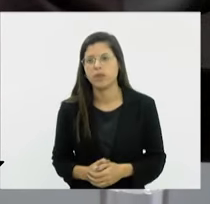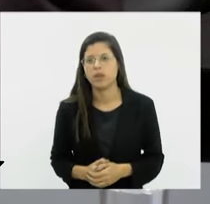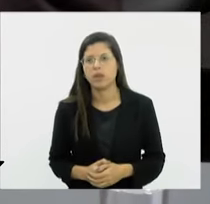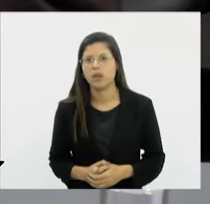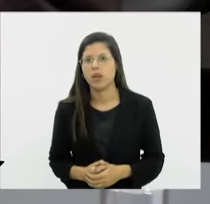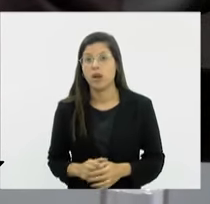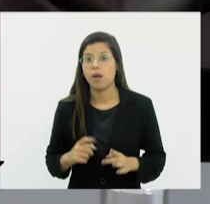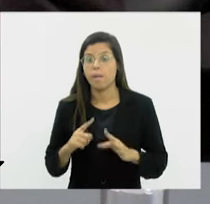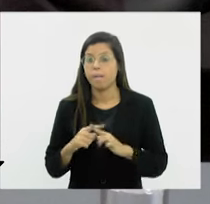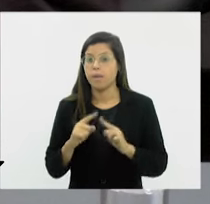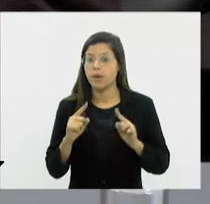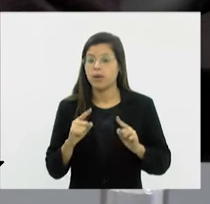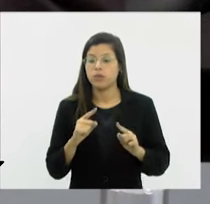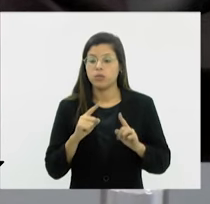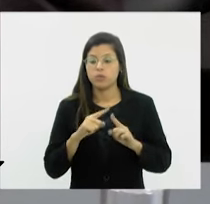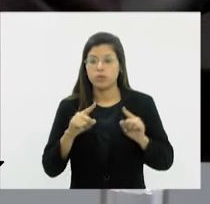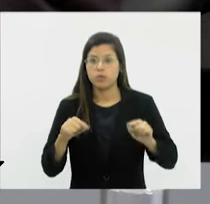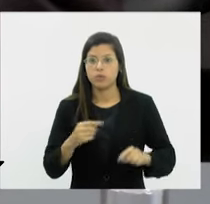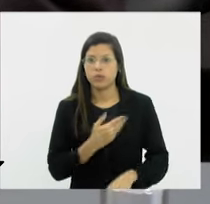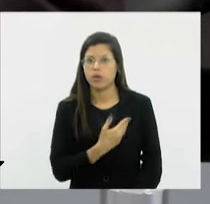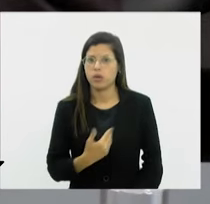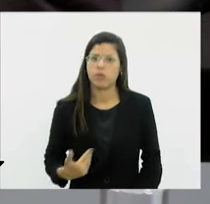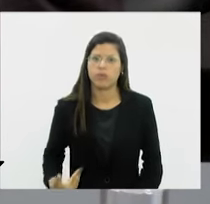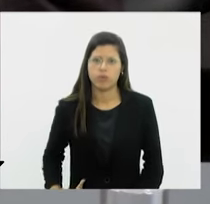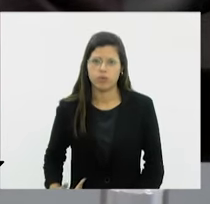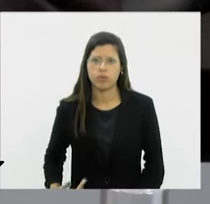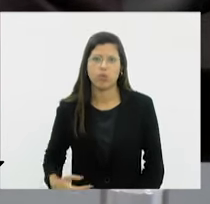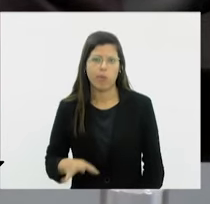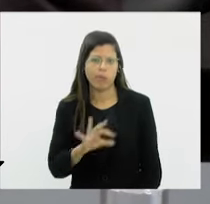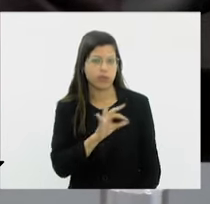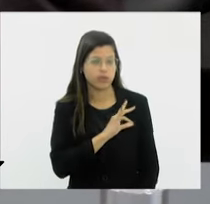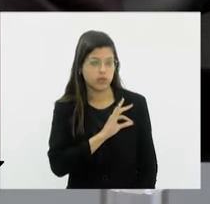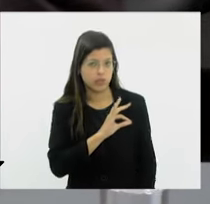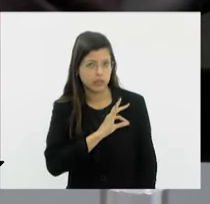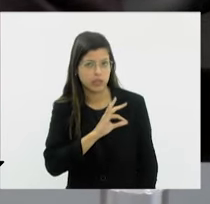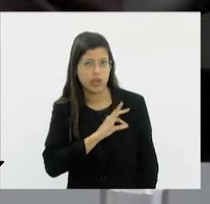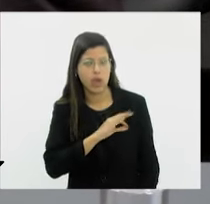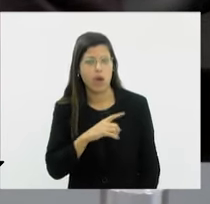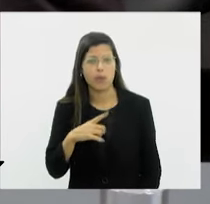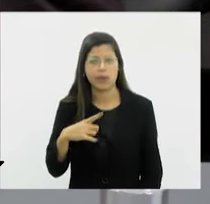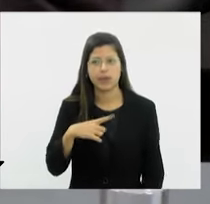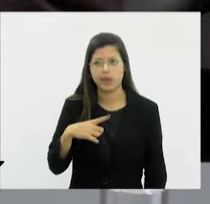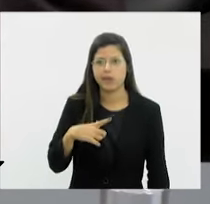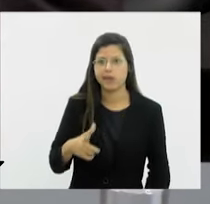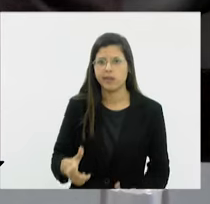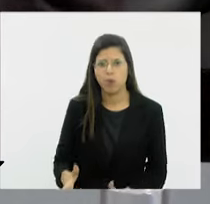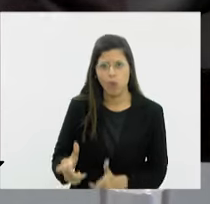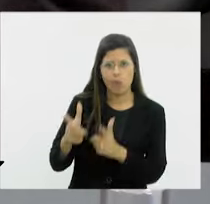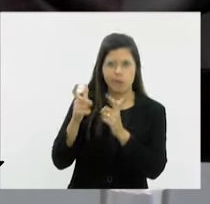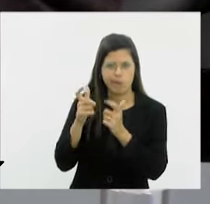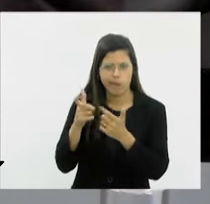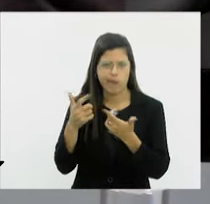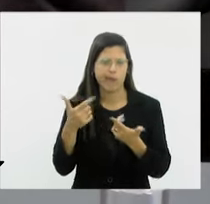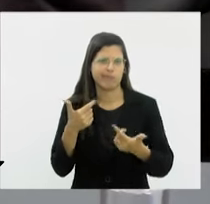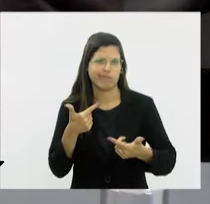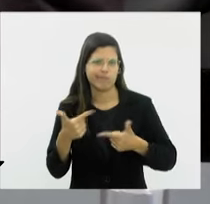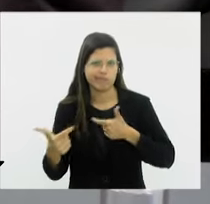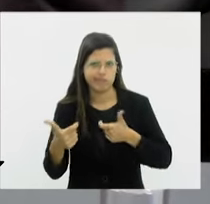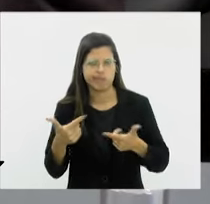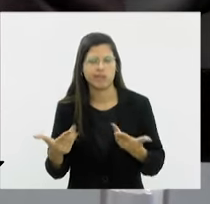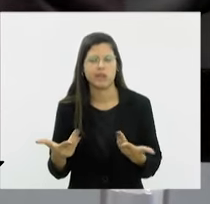funcionário público que exerce o poder de polícia, que tem os confrontos, os litígios... Está mais suscetível à